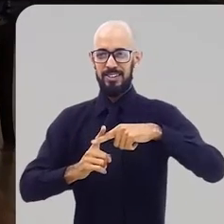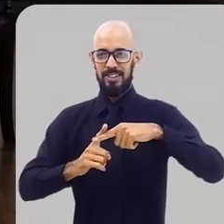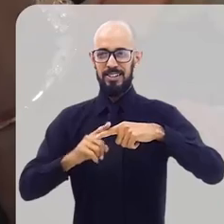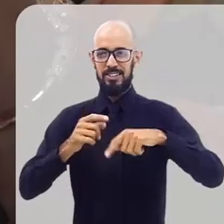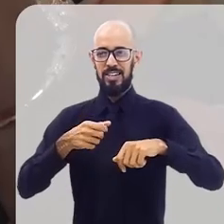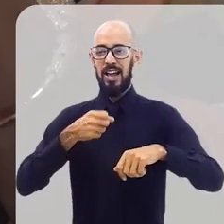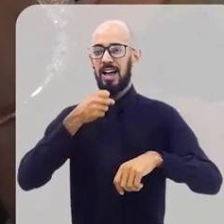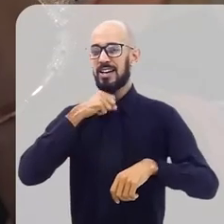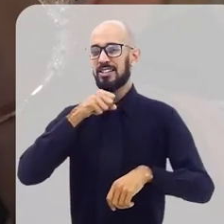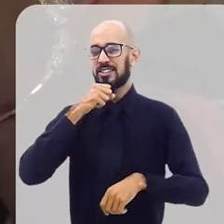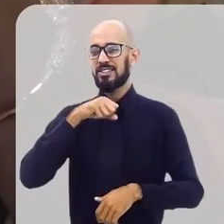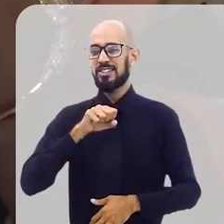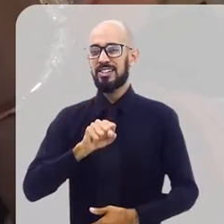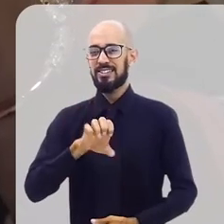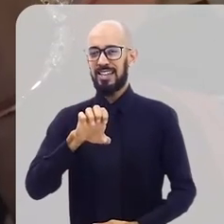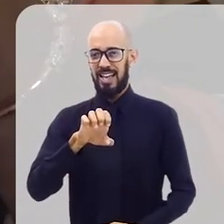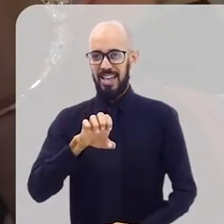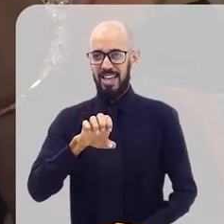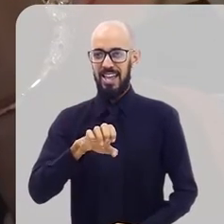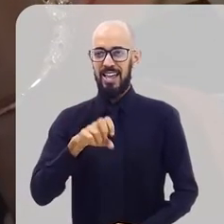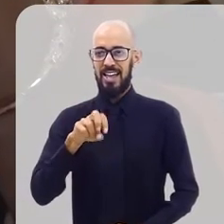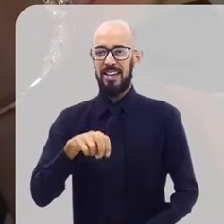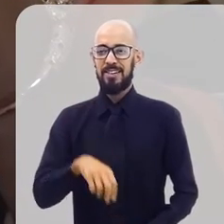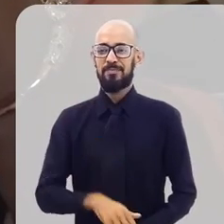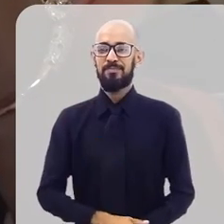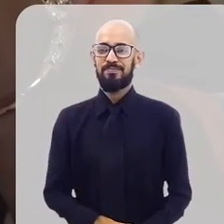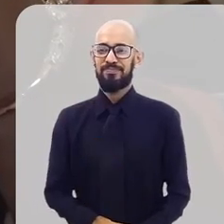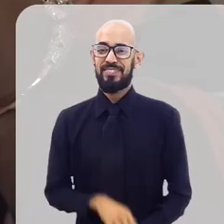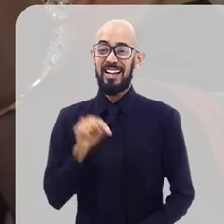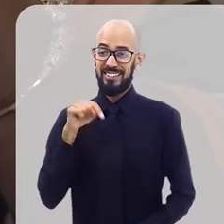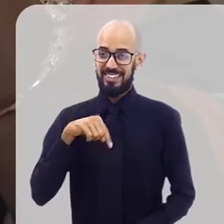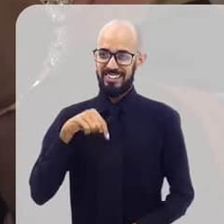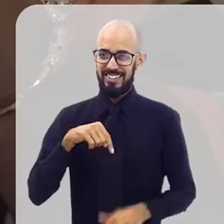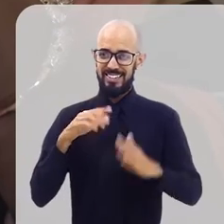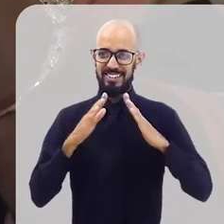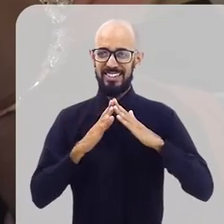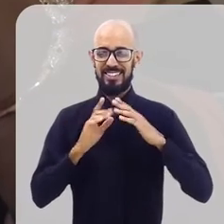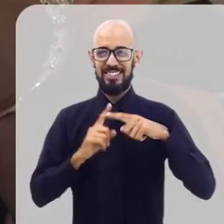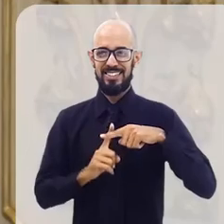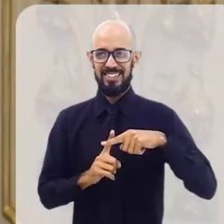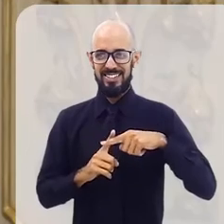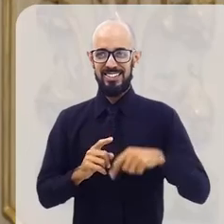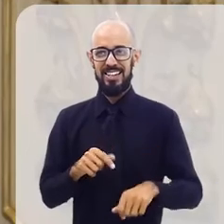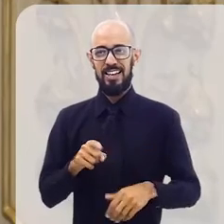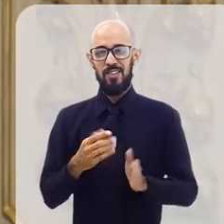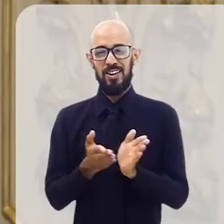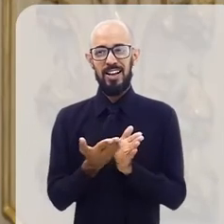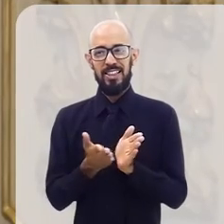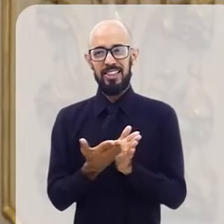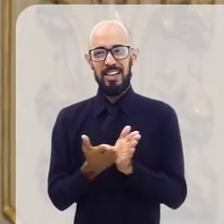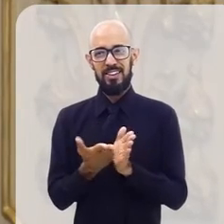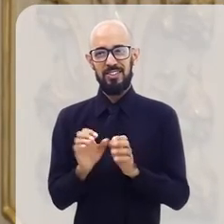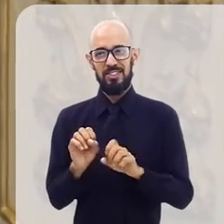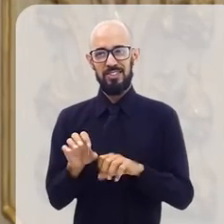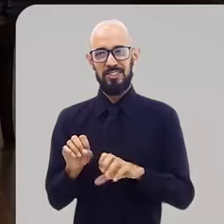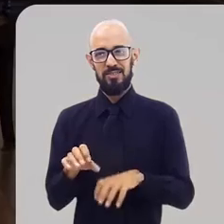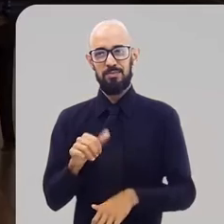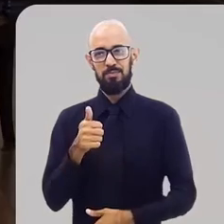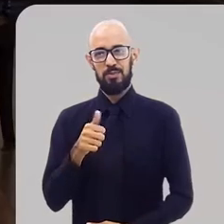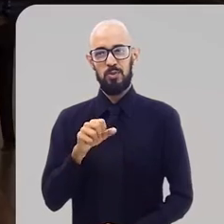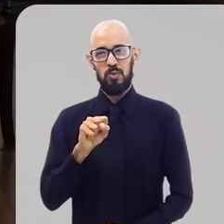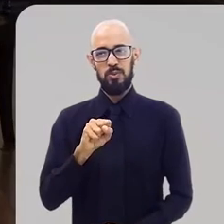Nossa Senhora do Carmo da antiga sé é um caderno aqui é um caderno na igreja caderno de educação a